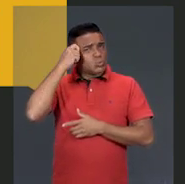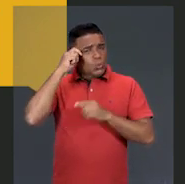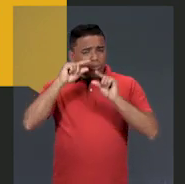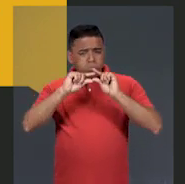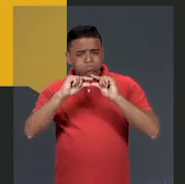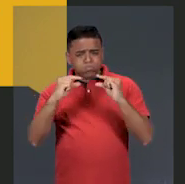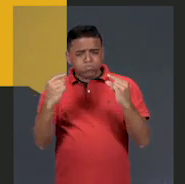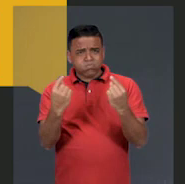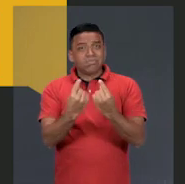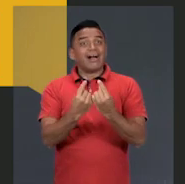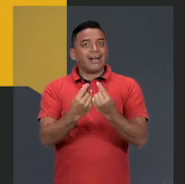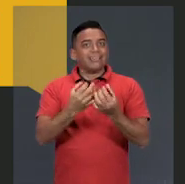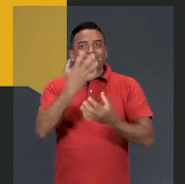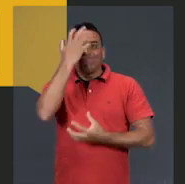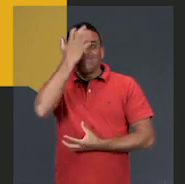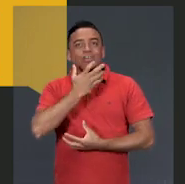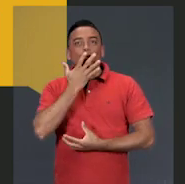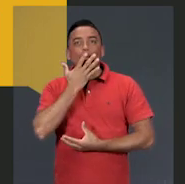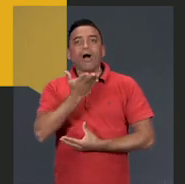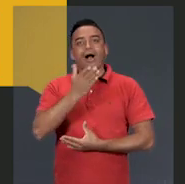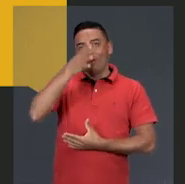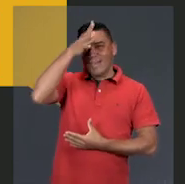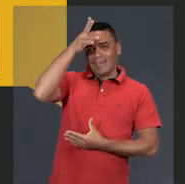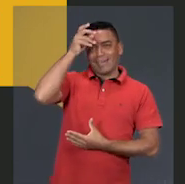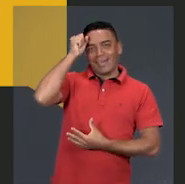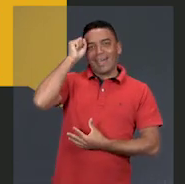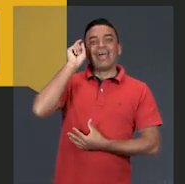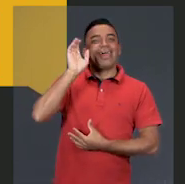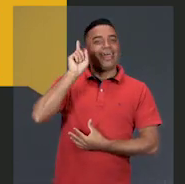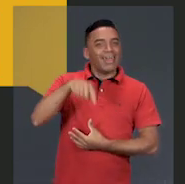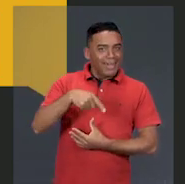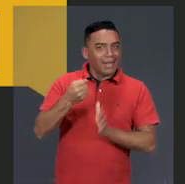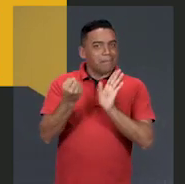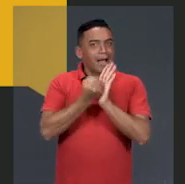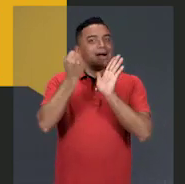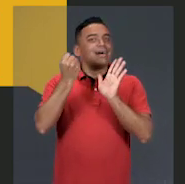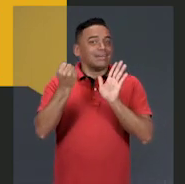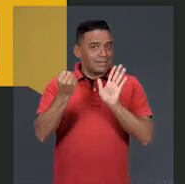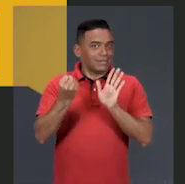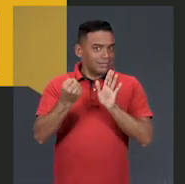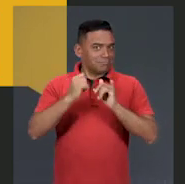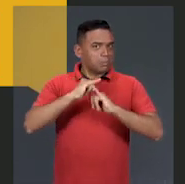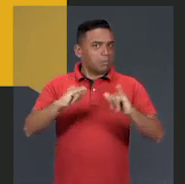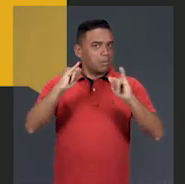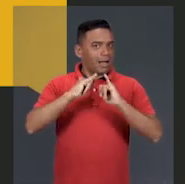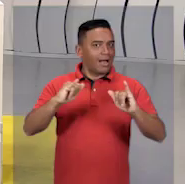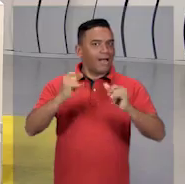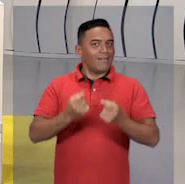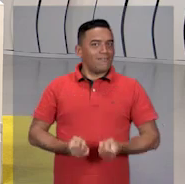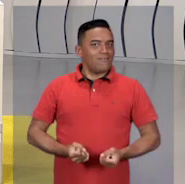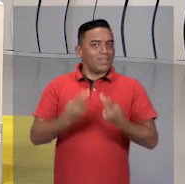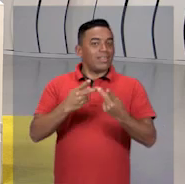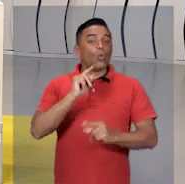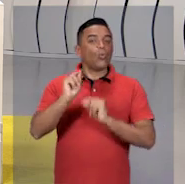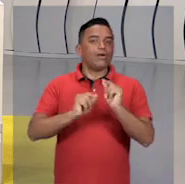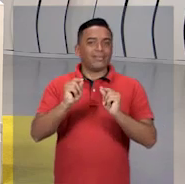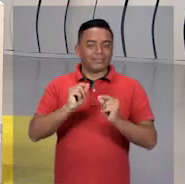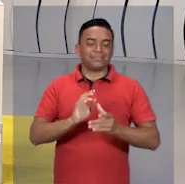teria certeza de qual marca, de que propaganda esse merchandising faz.